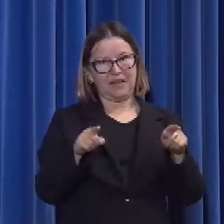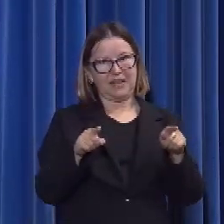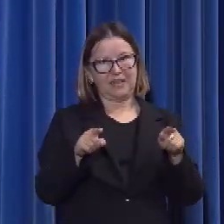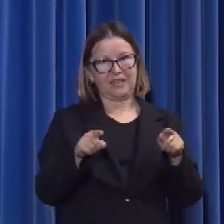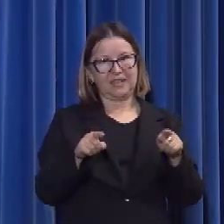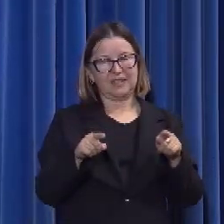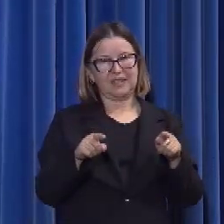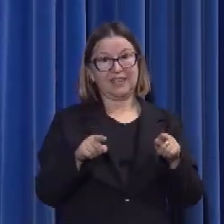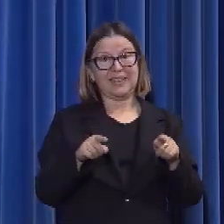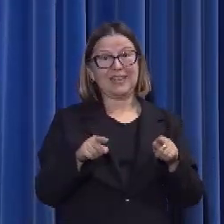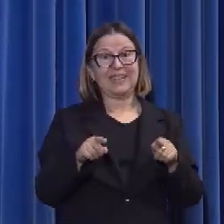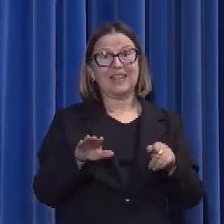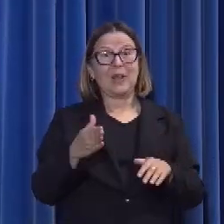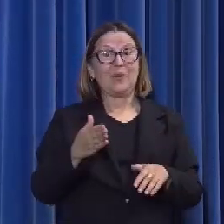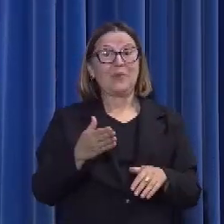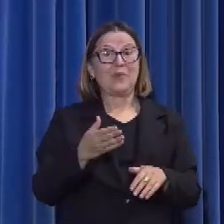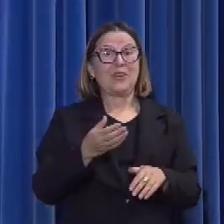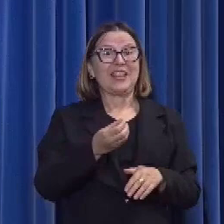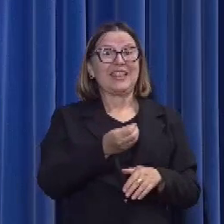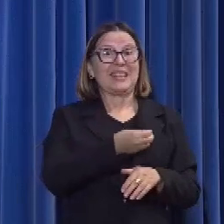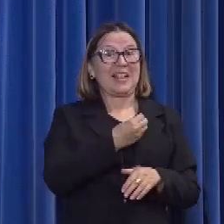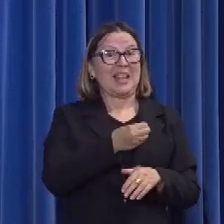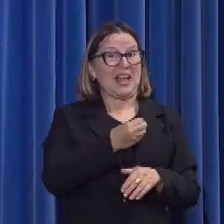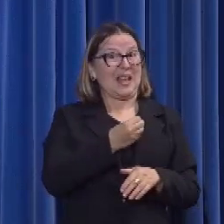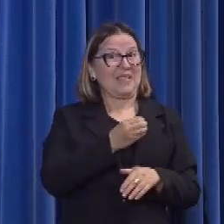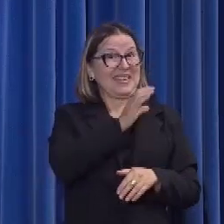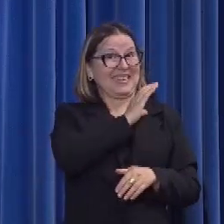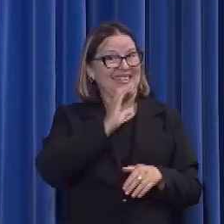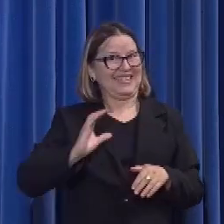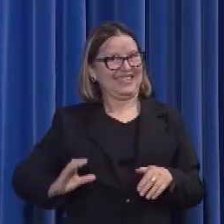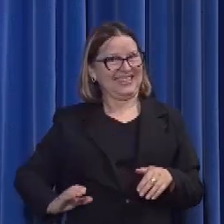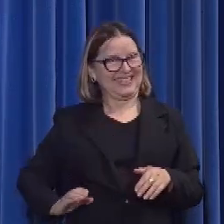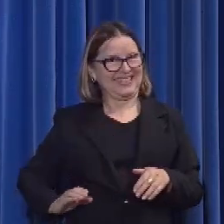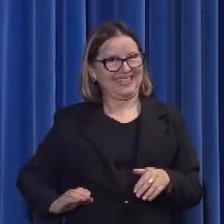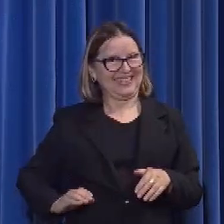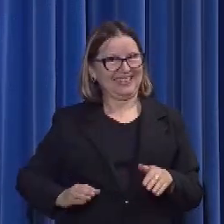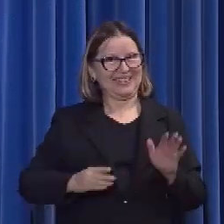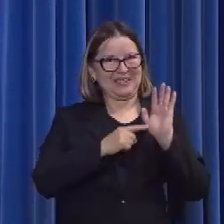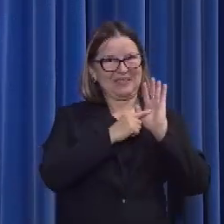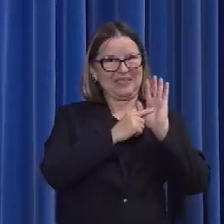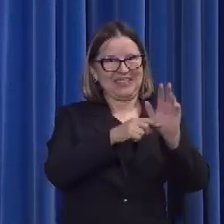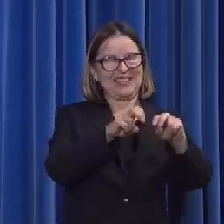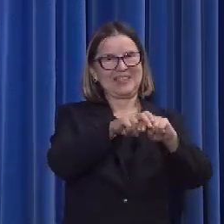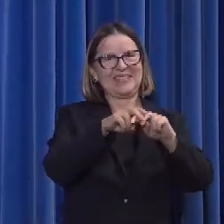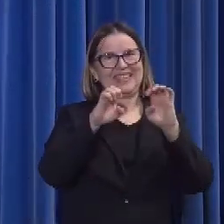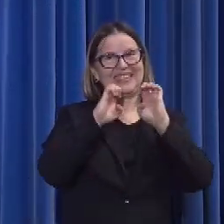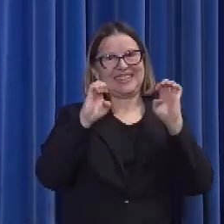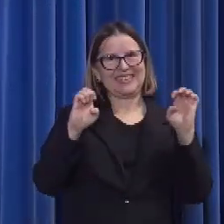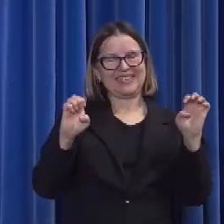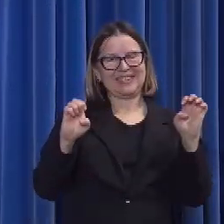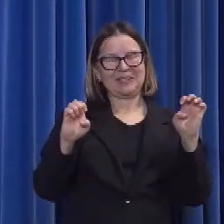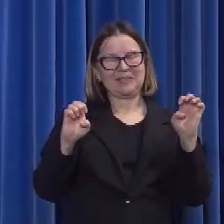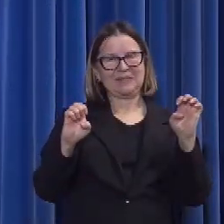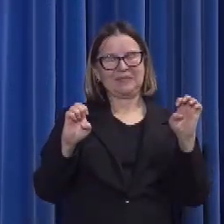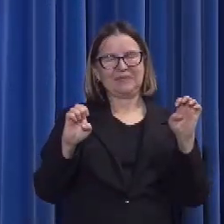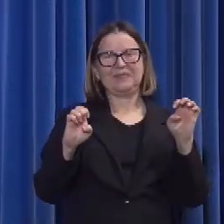a vida de Cristo em nós, nos é apresentada pelo Evangelho, vemos